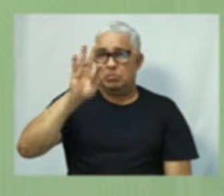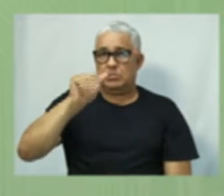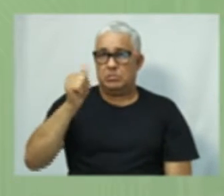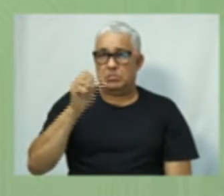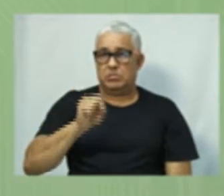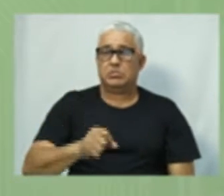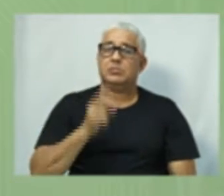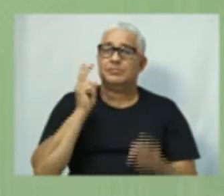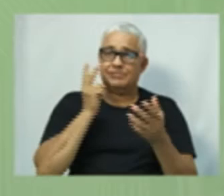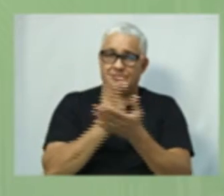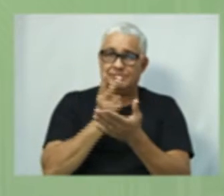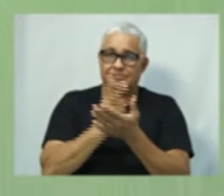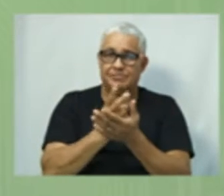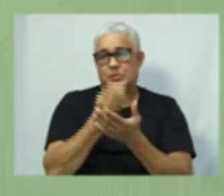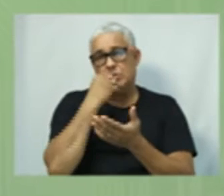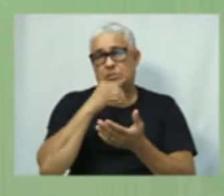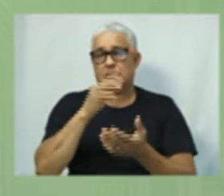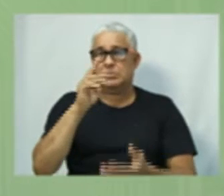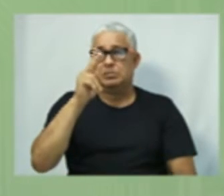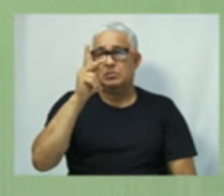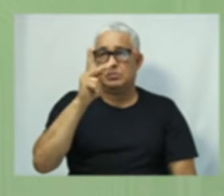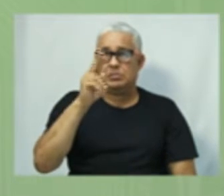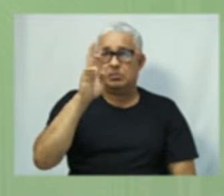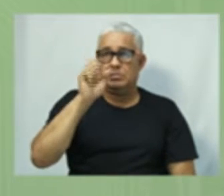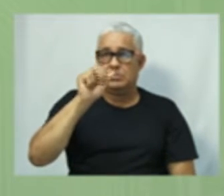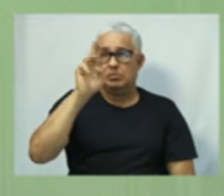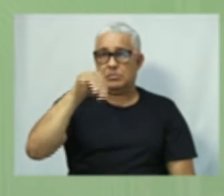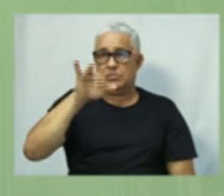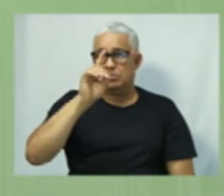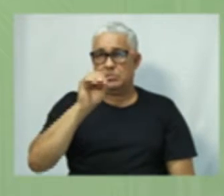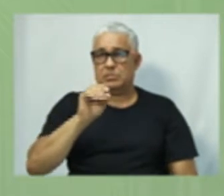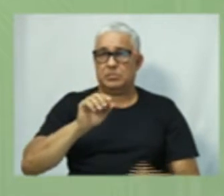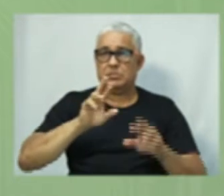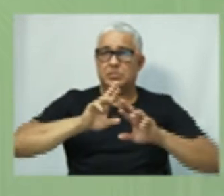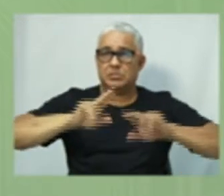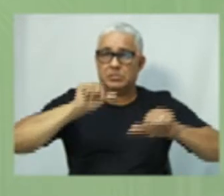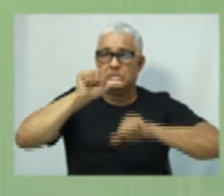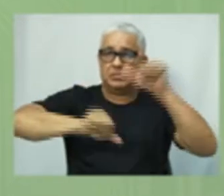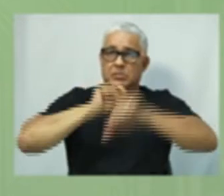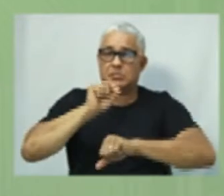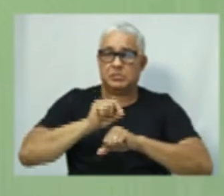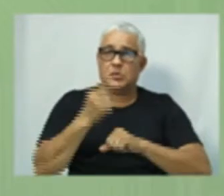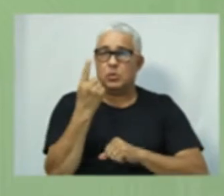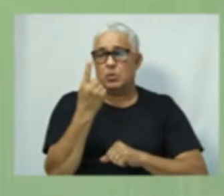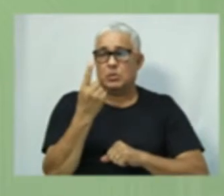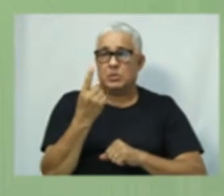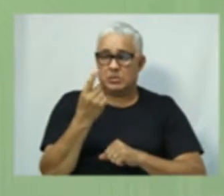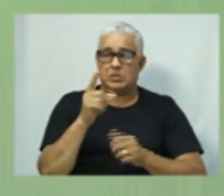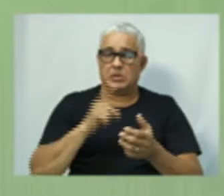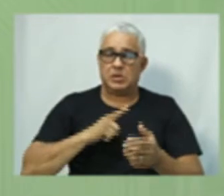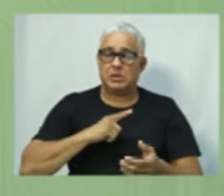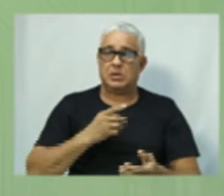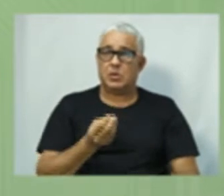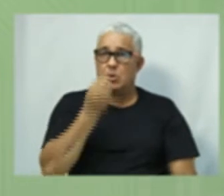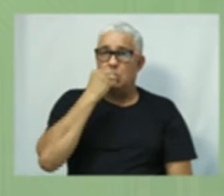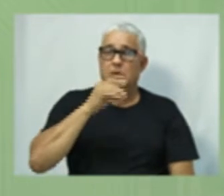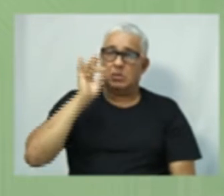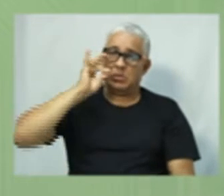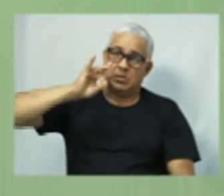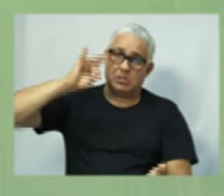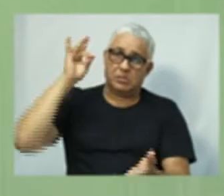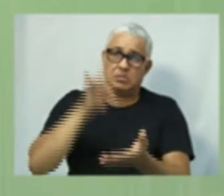são os mesmos do lucro presumido, o que muda é que não existe o lucro presumido, e sim o lucro real. O